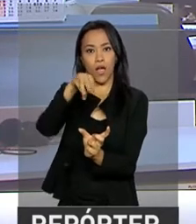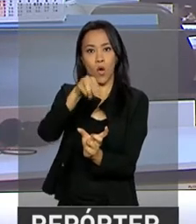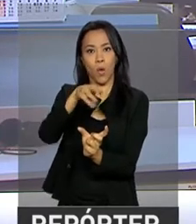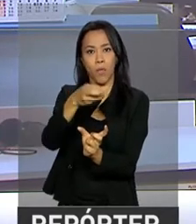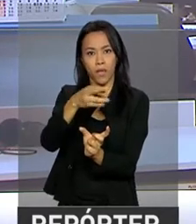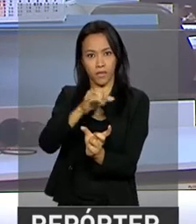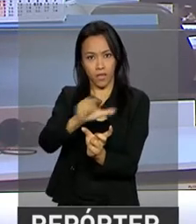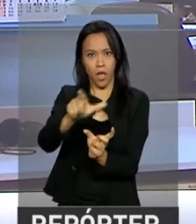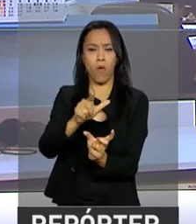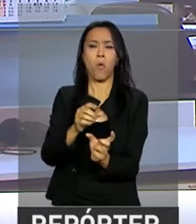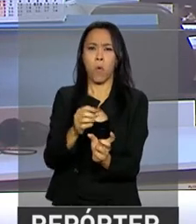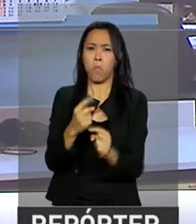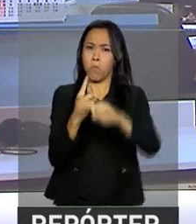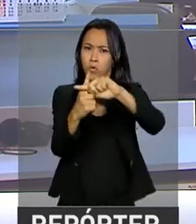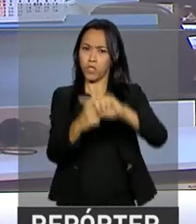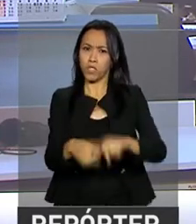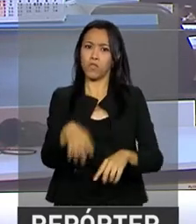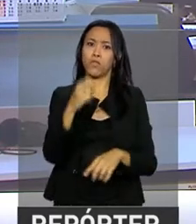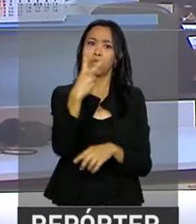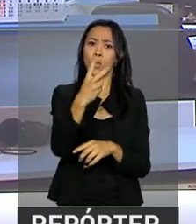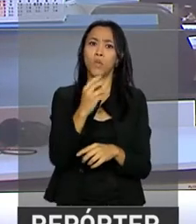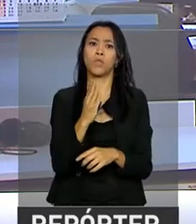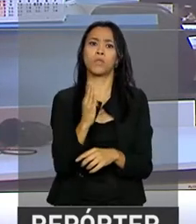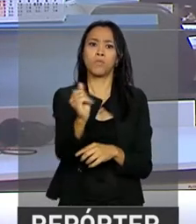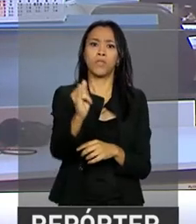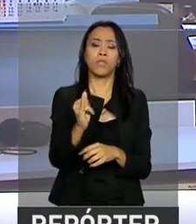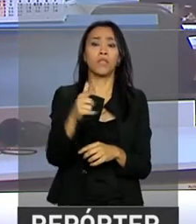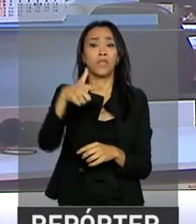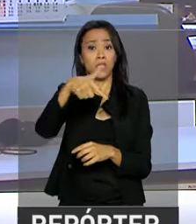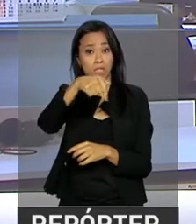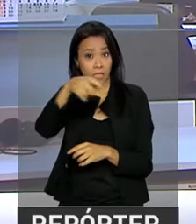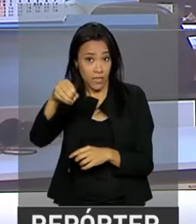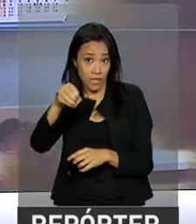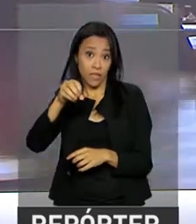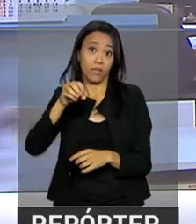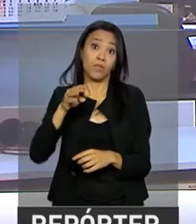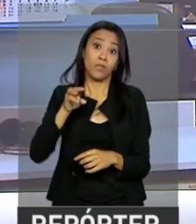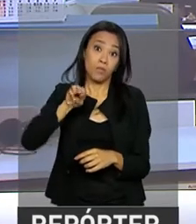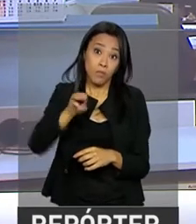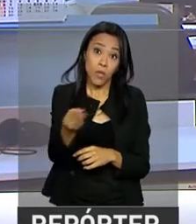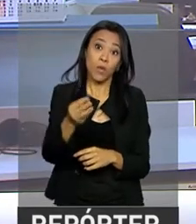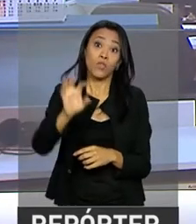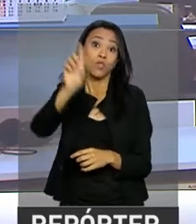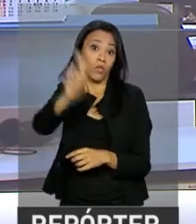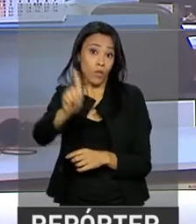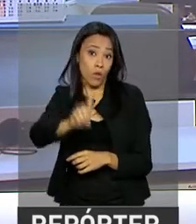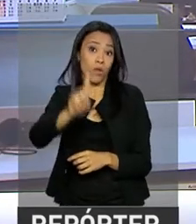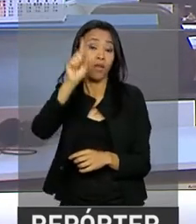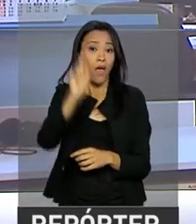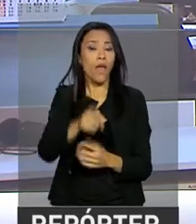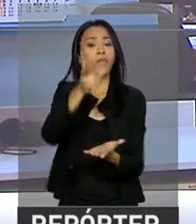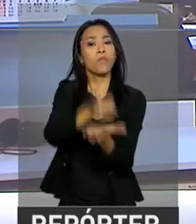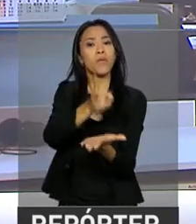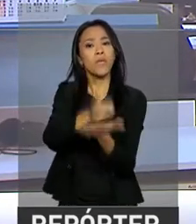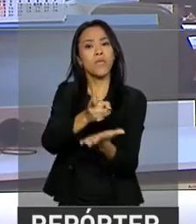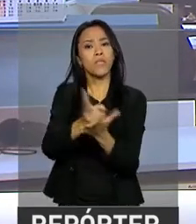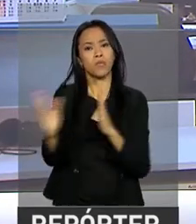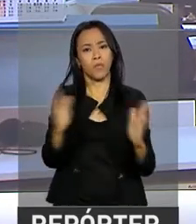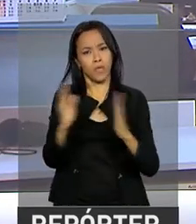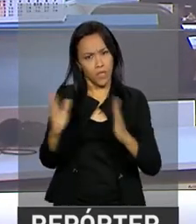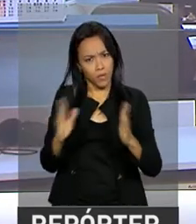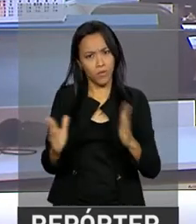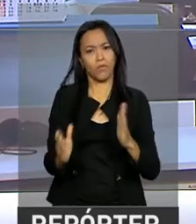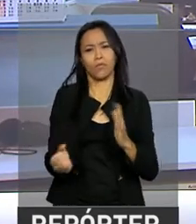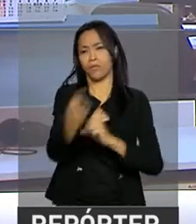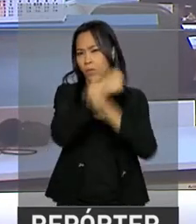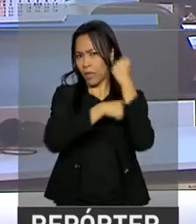de 2 bilhões e 700 milhões de dólares. O valor é superior ao registrado no mesmo período do ano